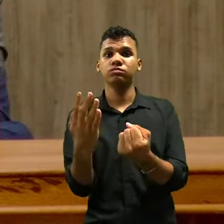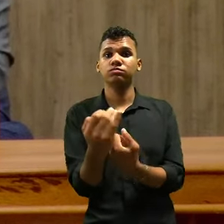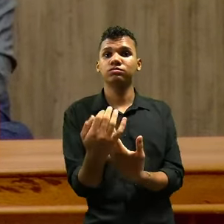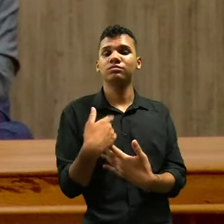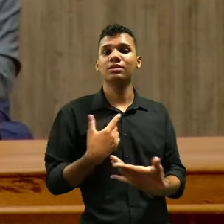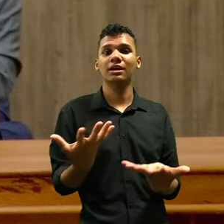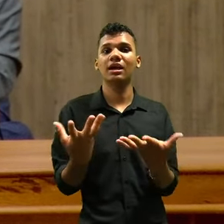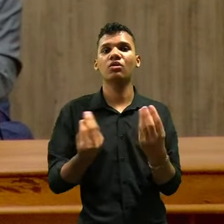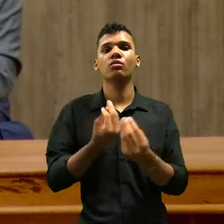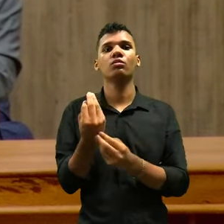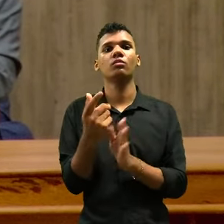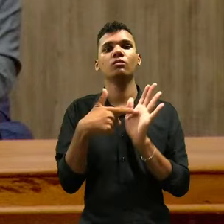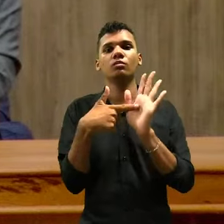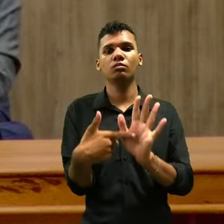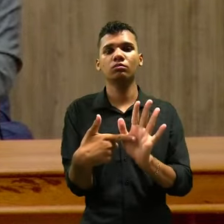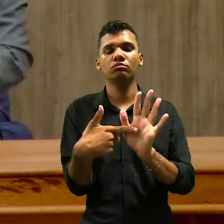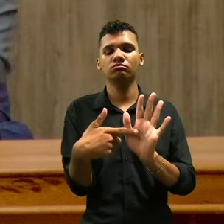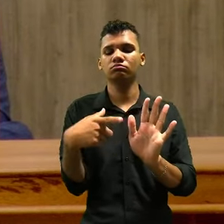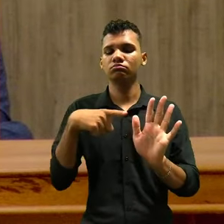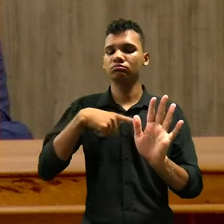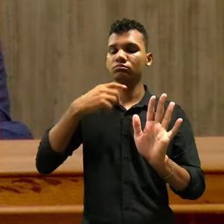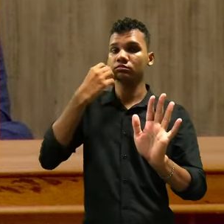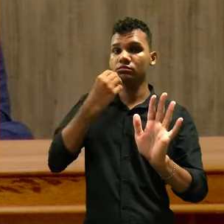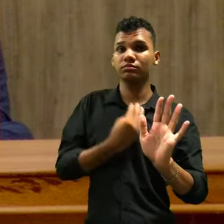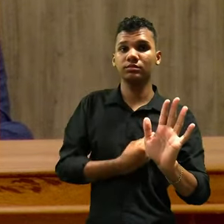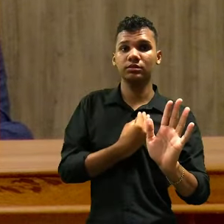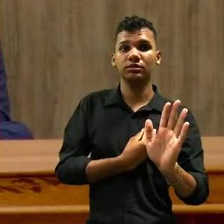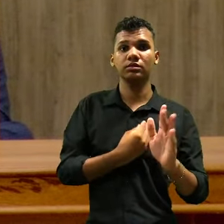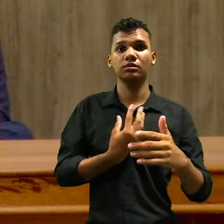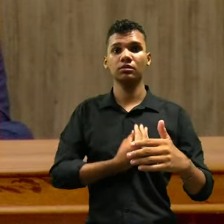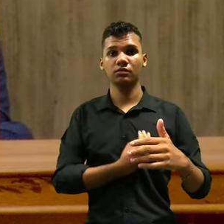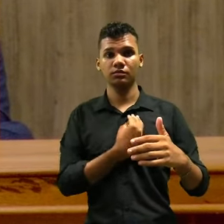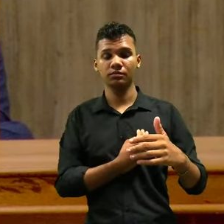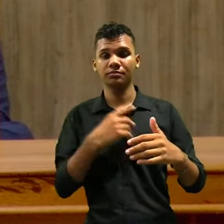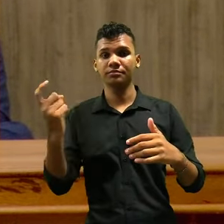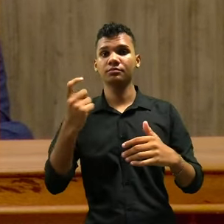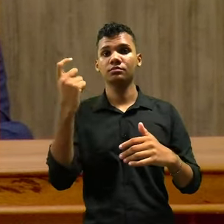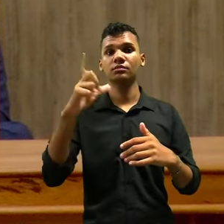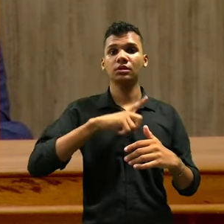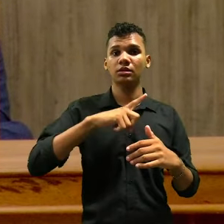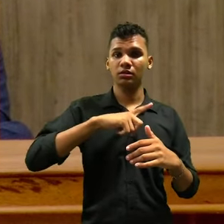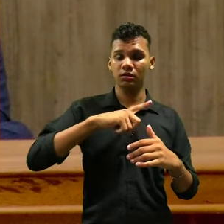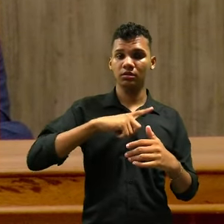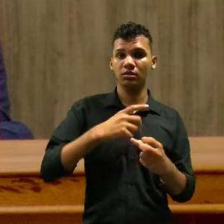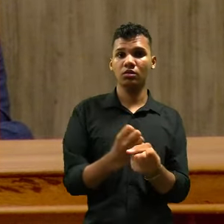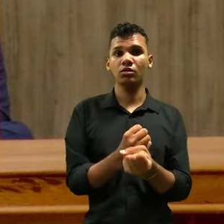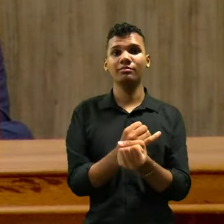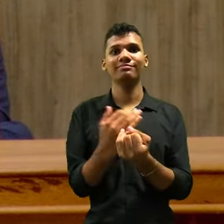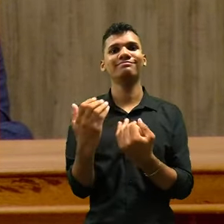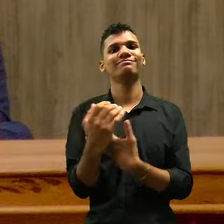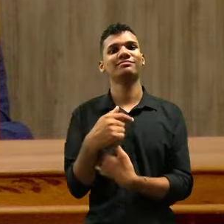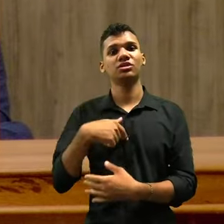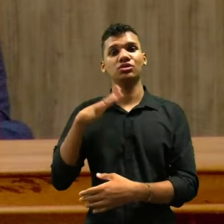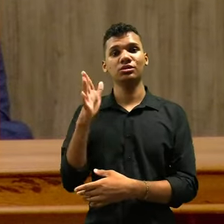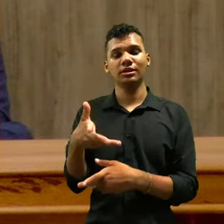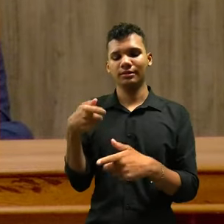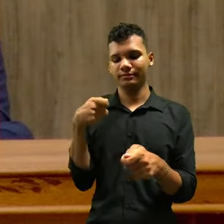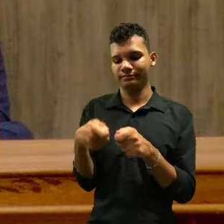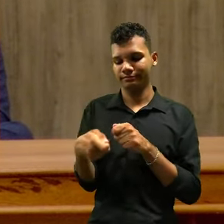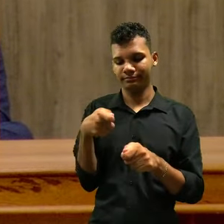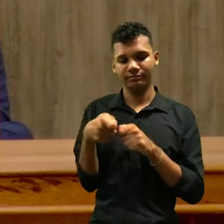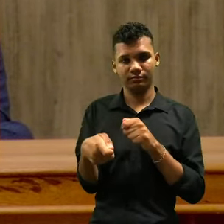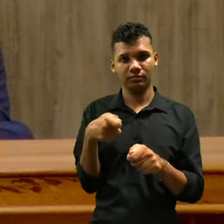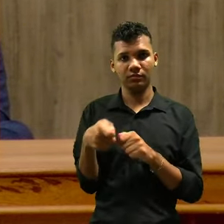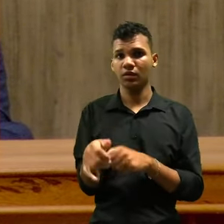quem ele é na vida adulta uma pessoa já tem uma emoção cont uma dona de casa que